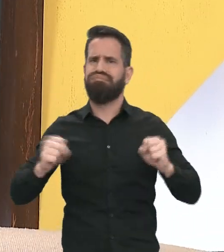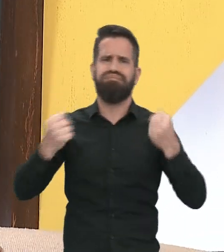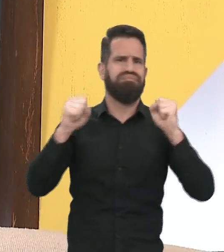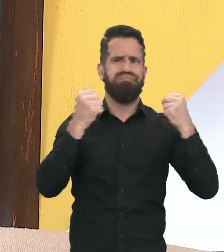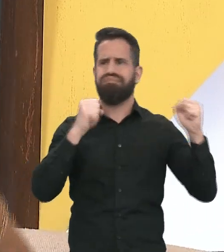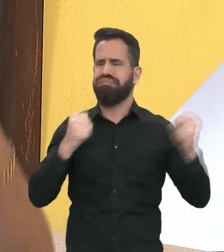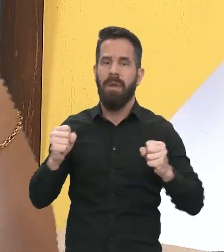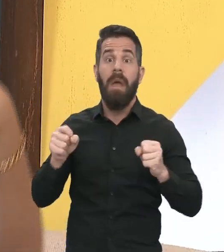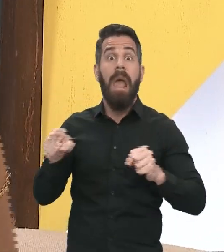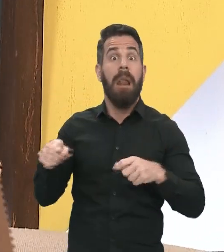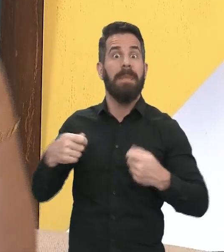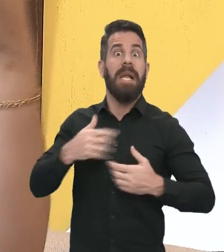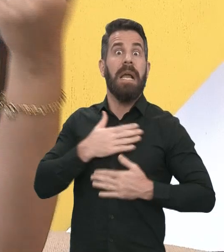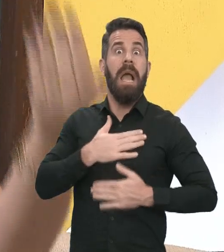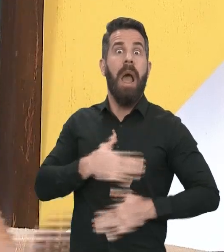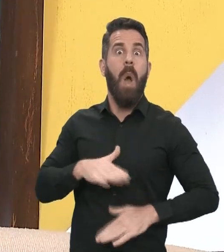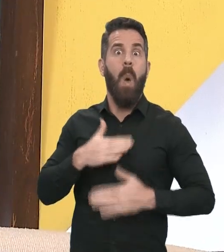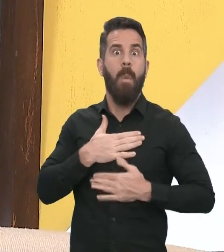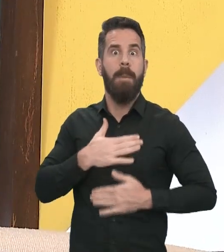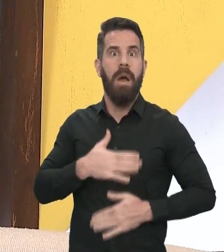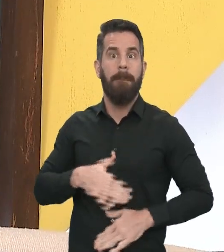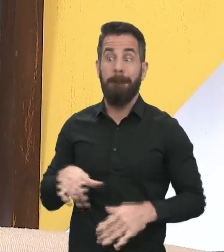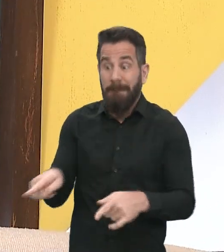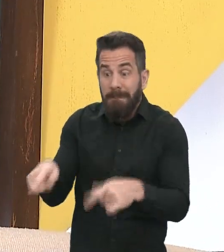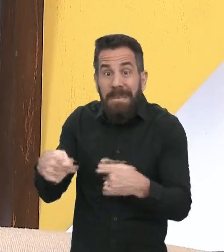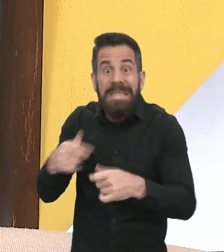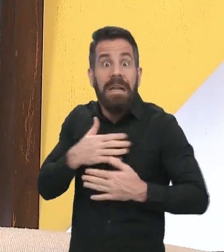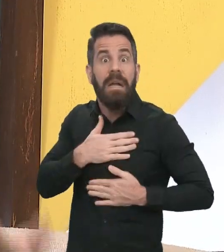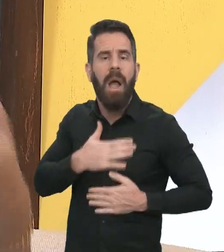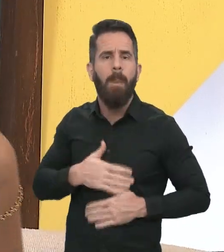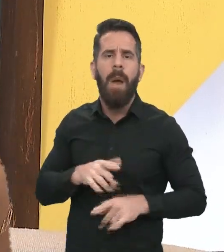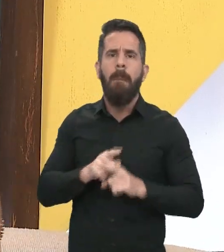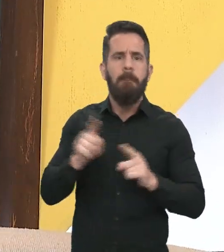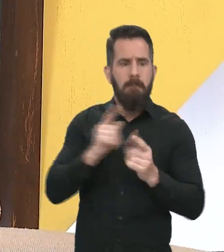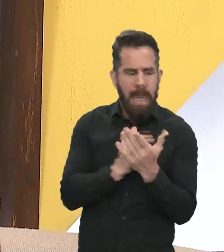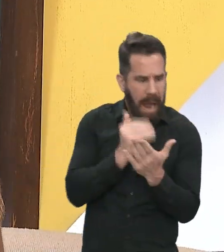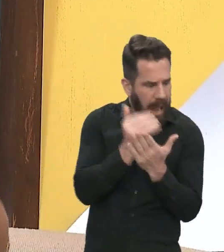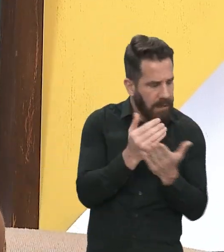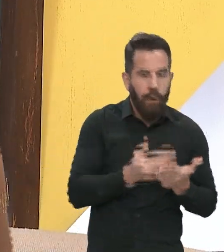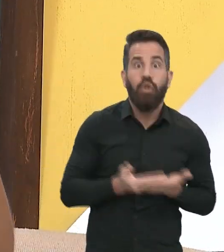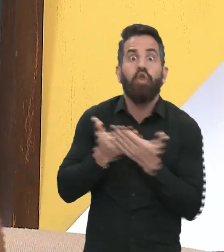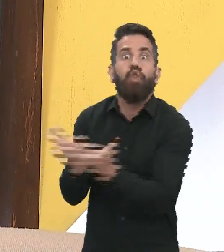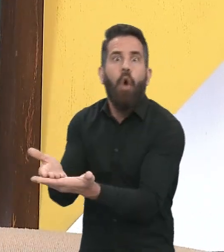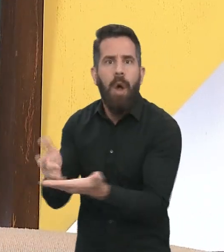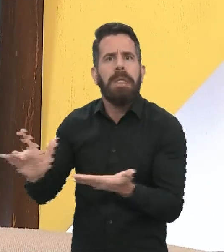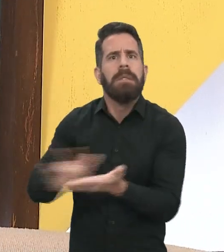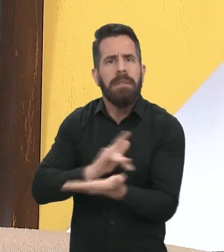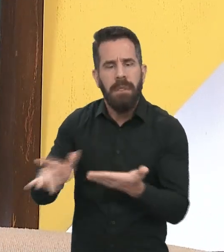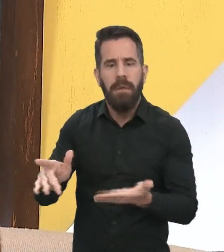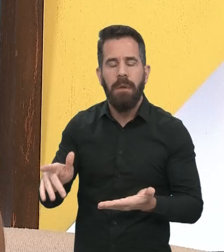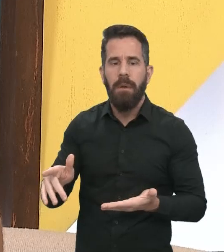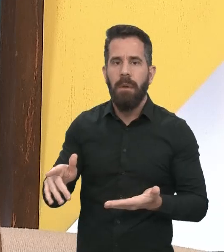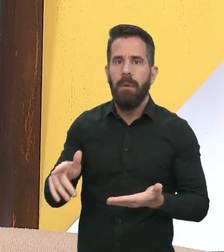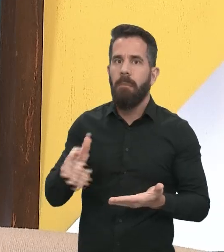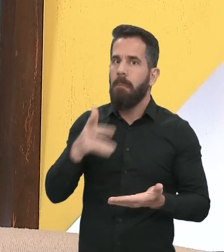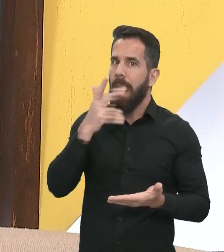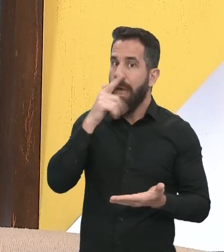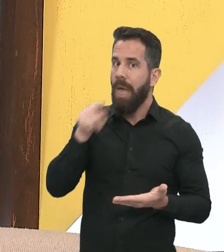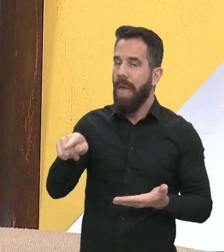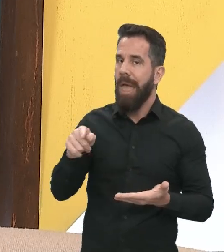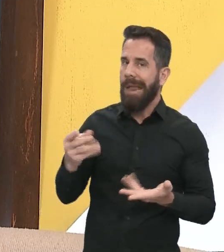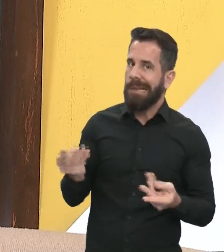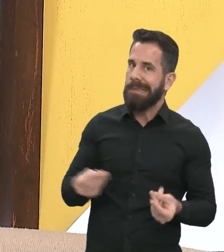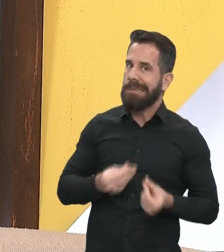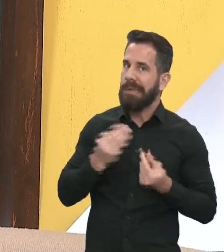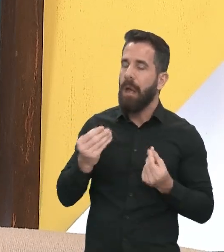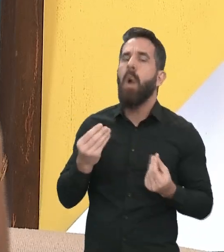se acalmar e o cuidador oferece a tela para ela se acalmar, isso vai dificultar que ela mesma aprenda a utilizar os próprios